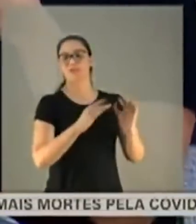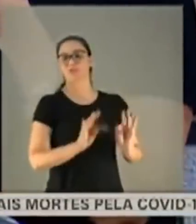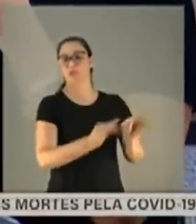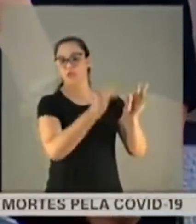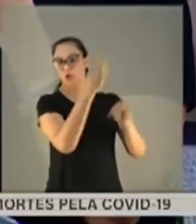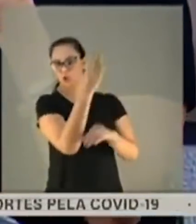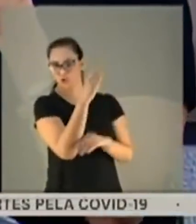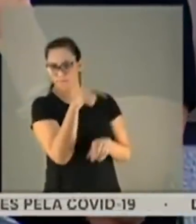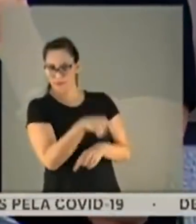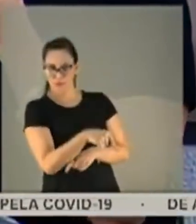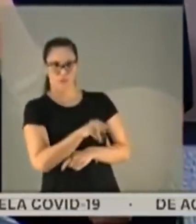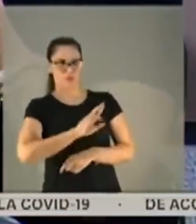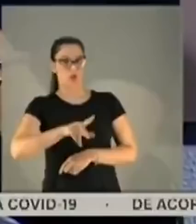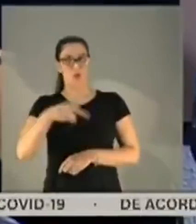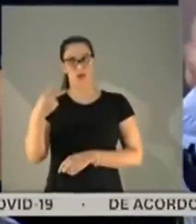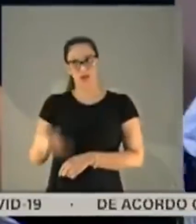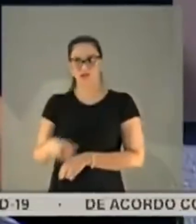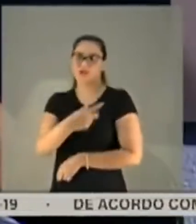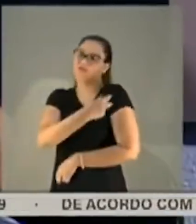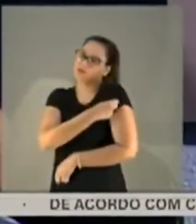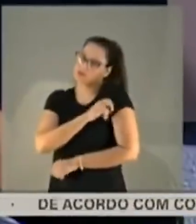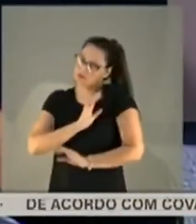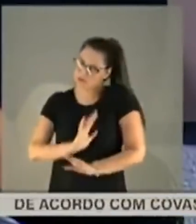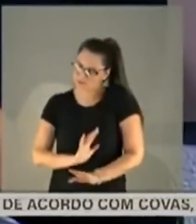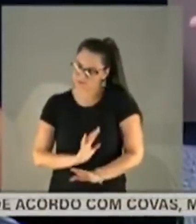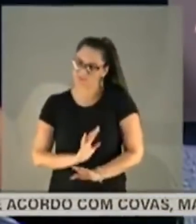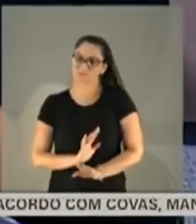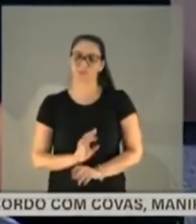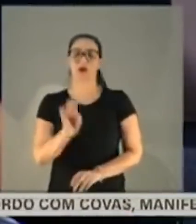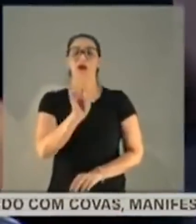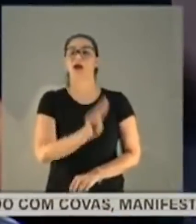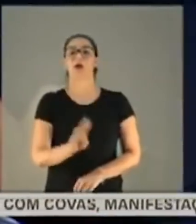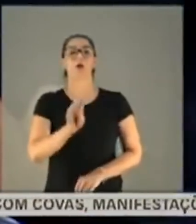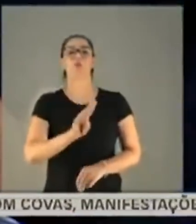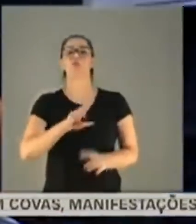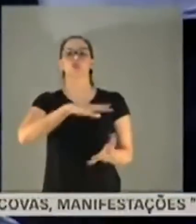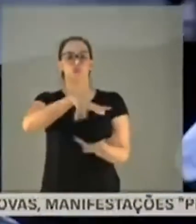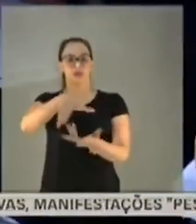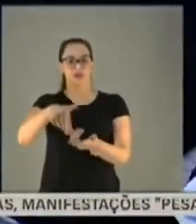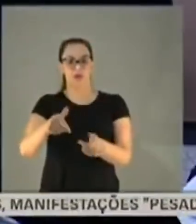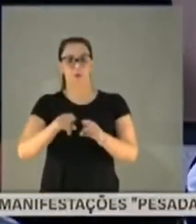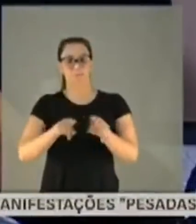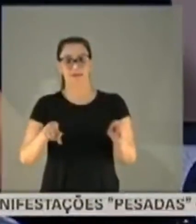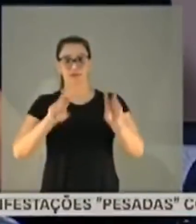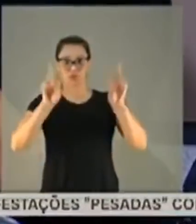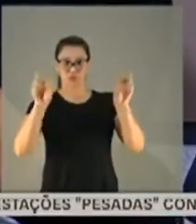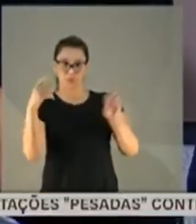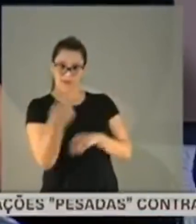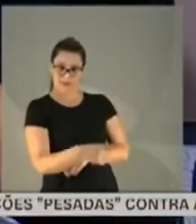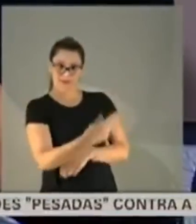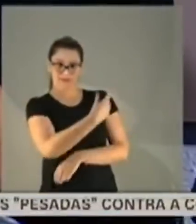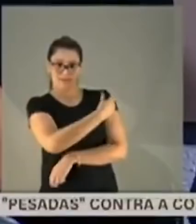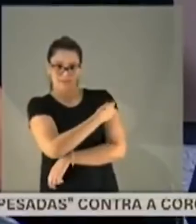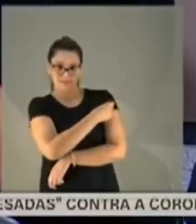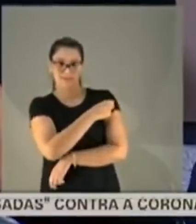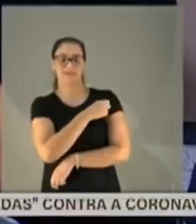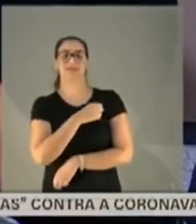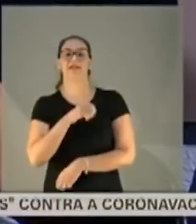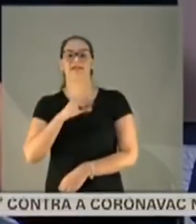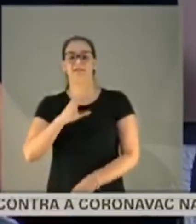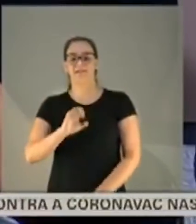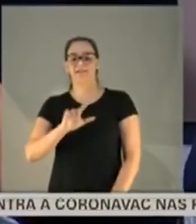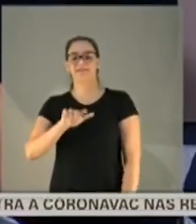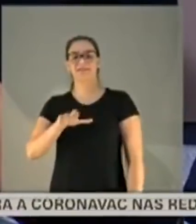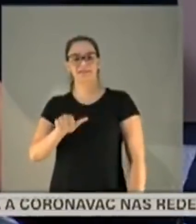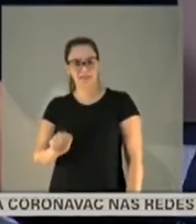biotecnológicos um caso dessa vacina né mas isso é de uso Universal em relação a essa paciência especificamente são as células